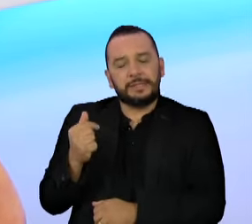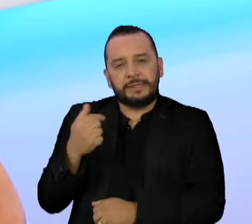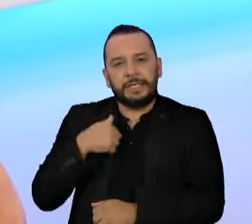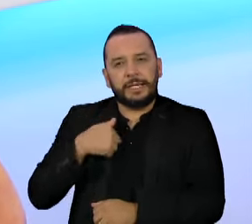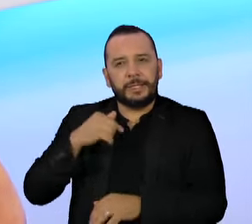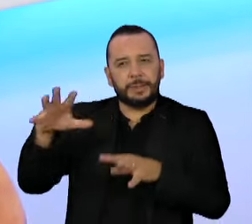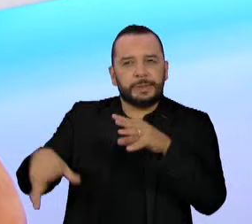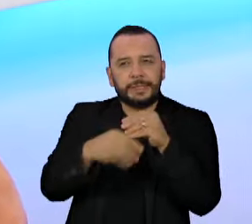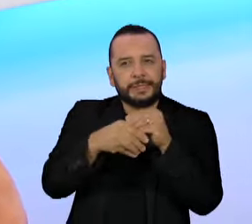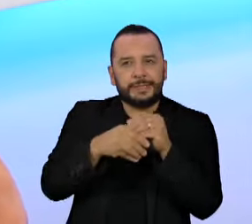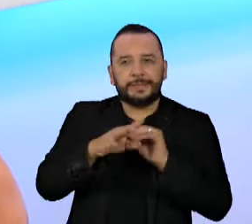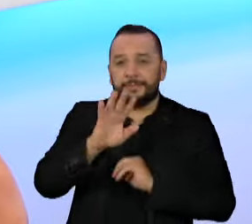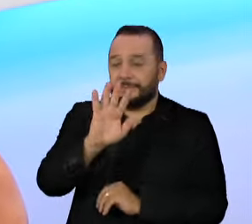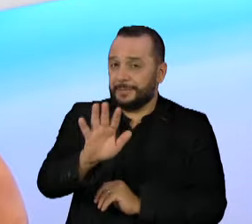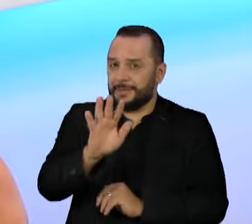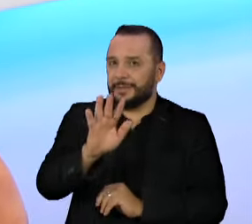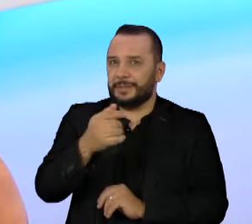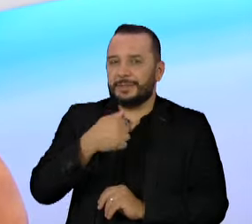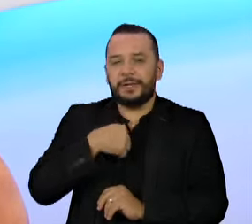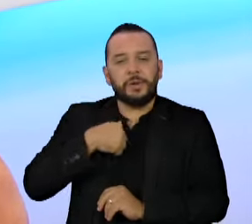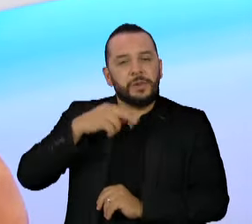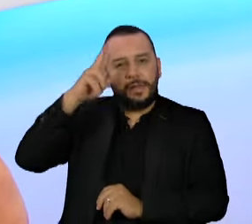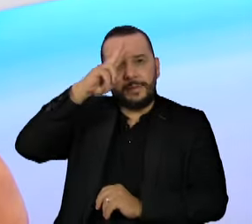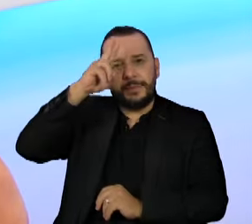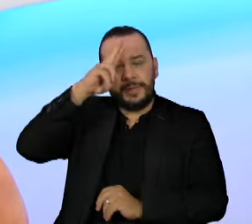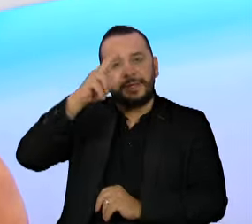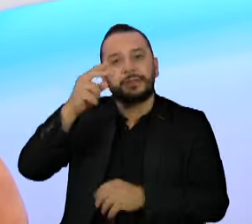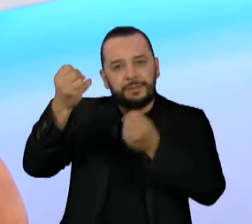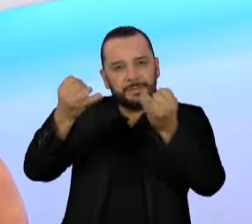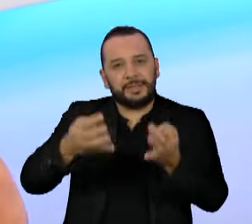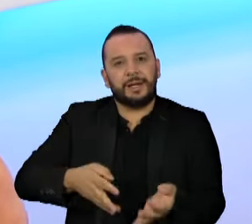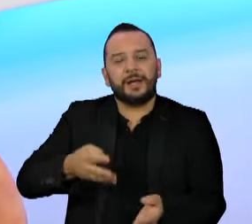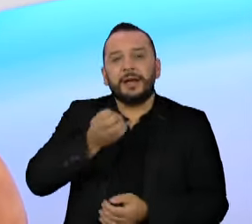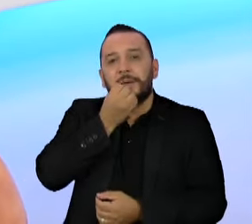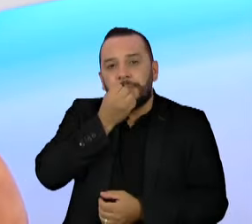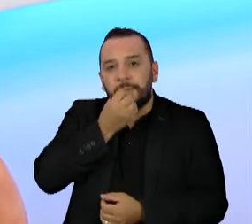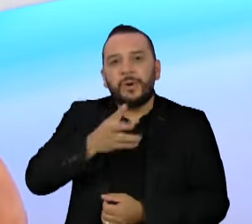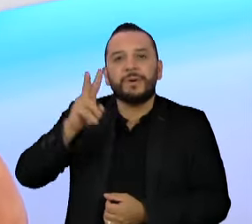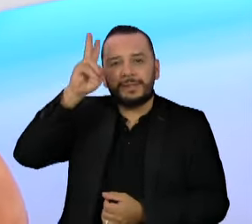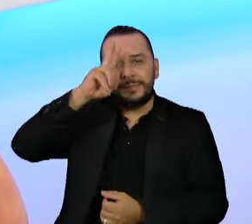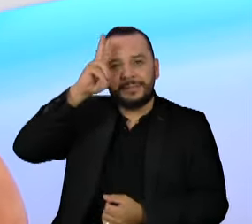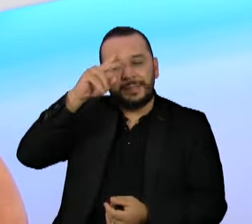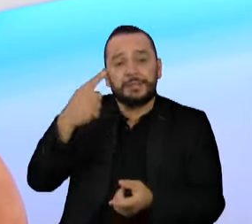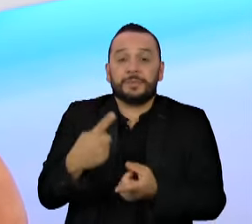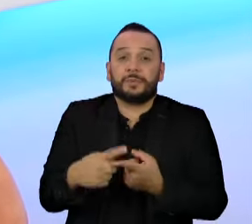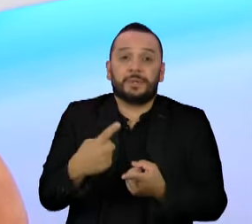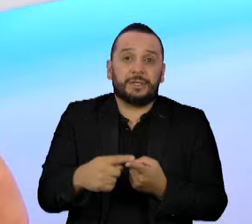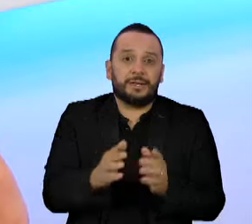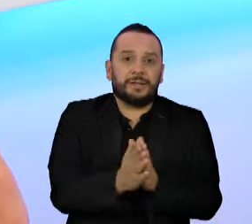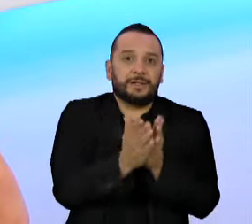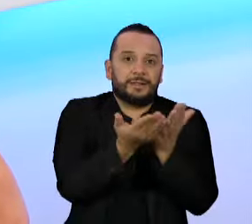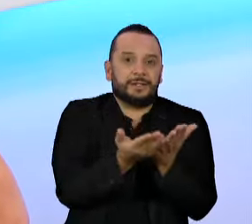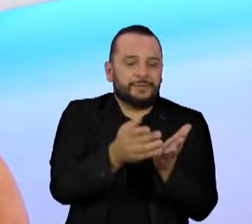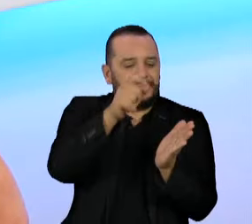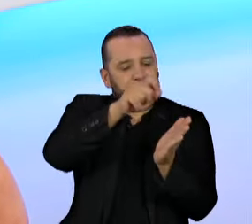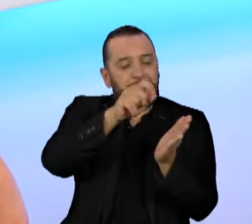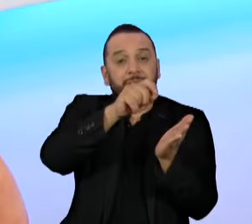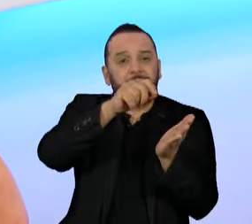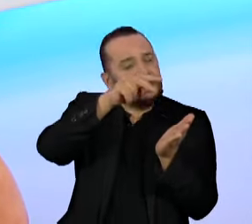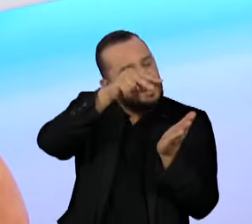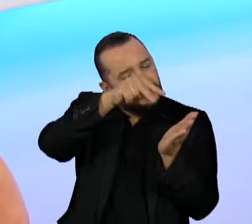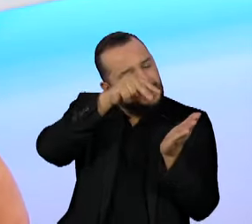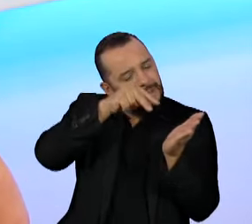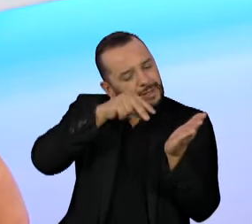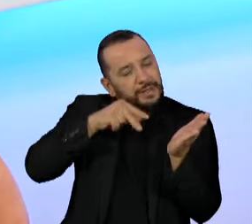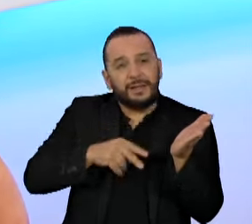trazer para lembranças, boas lembranças. Porque mesmo quando a gente lê o seu livro, existem ali muitas